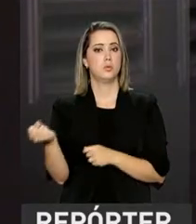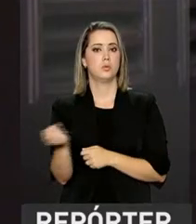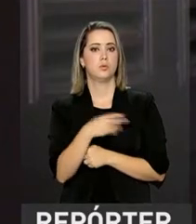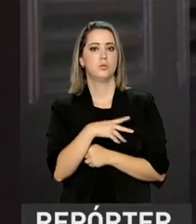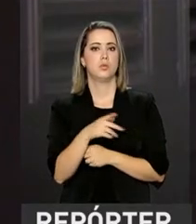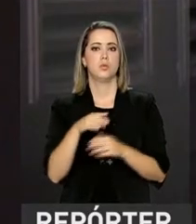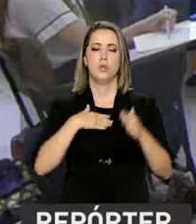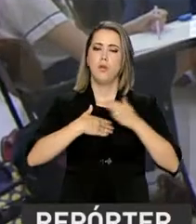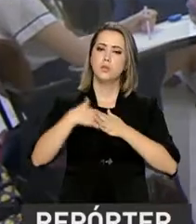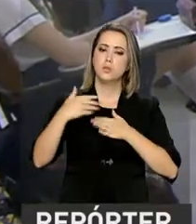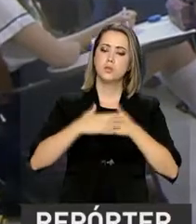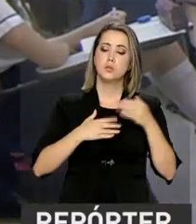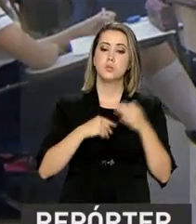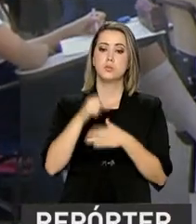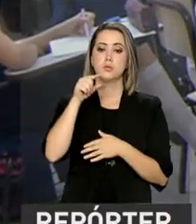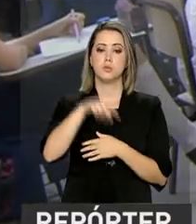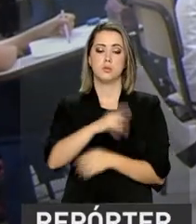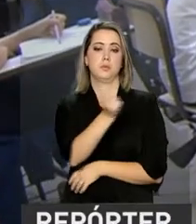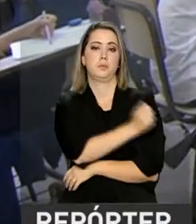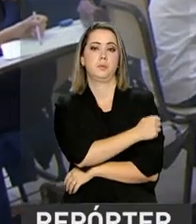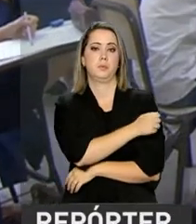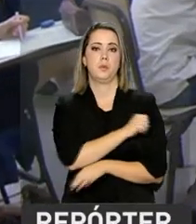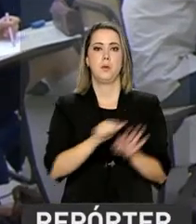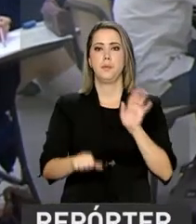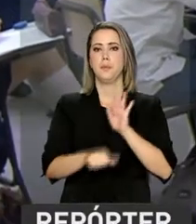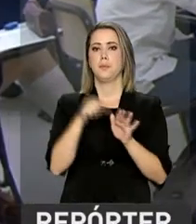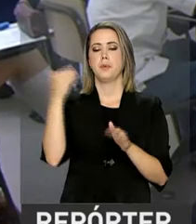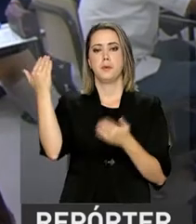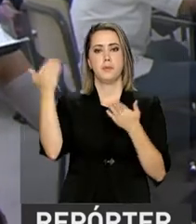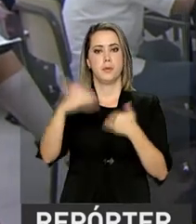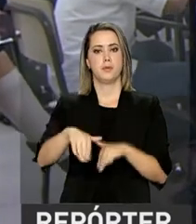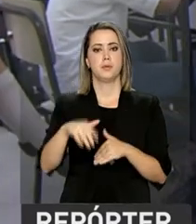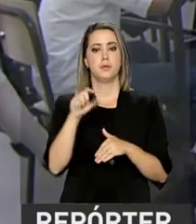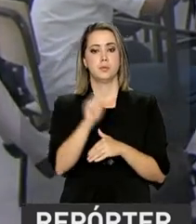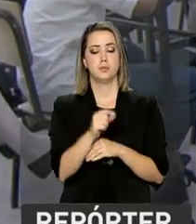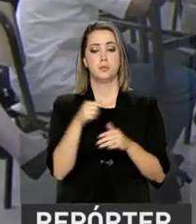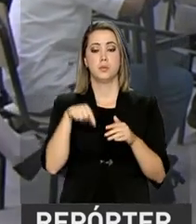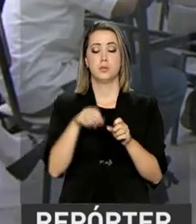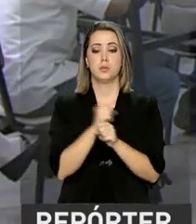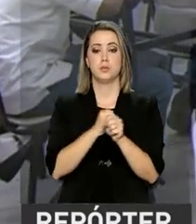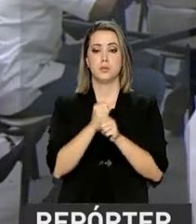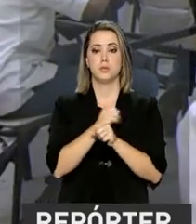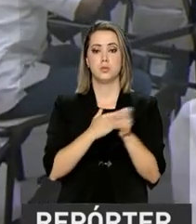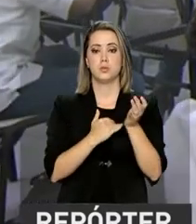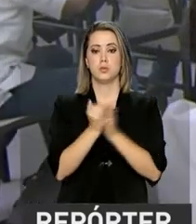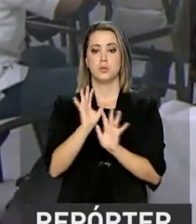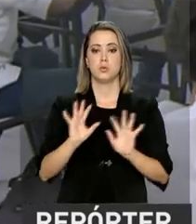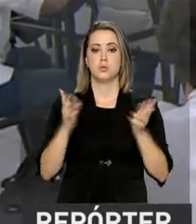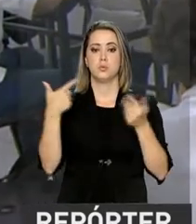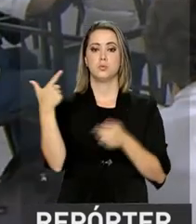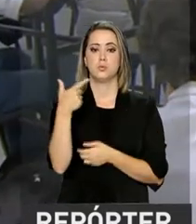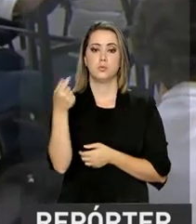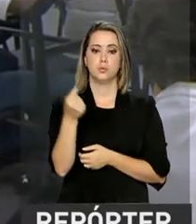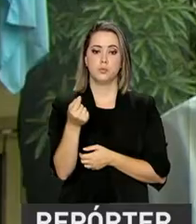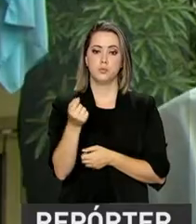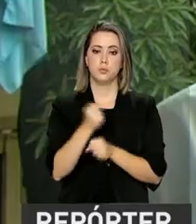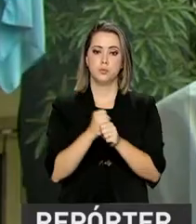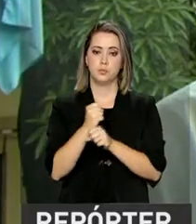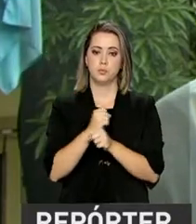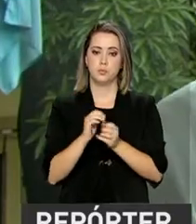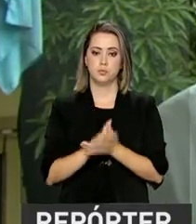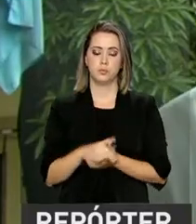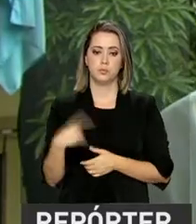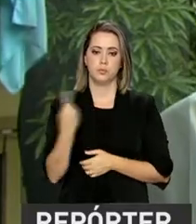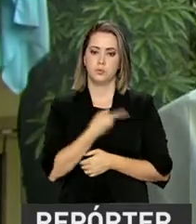Neste colégio, os alunos realizam a primeira fase da Olimpíada Brasileira, que este ano comemora seu 20º aniversário. Fica